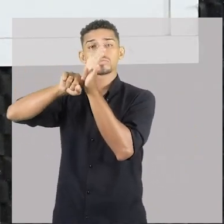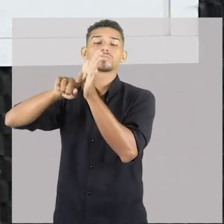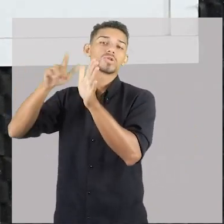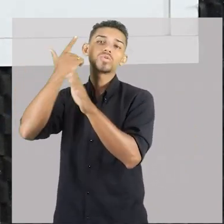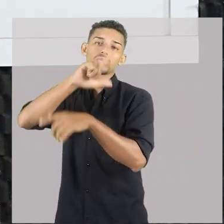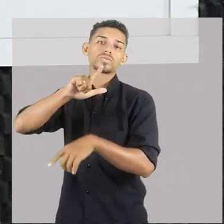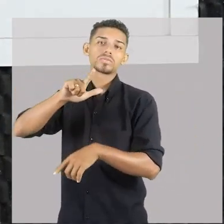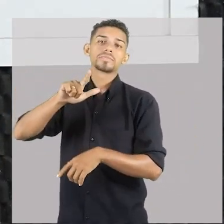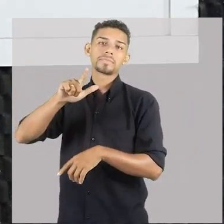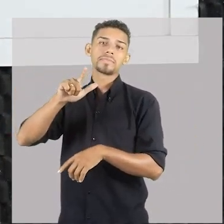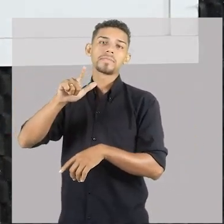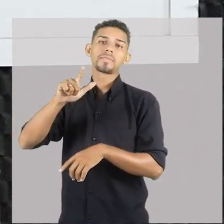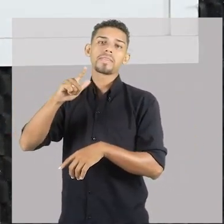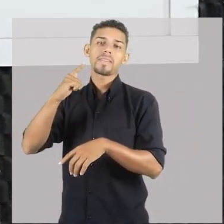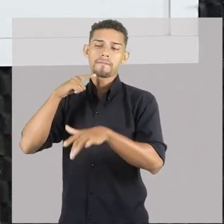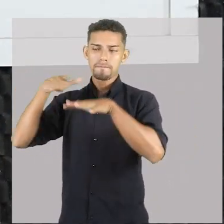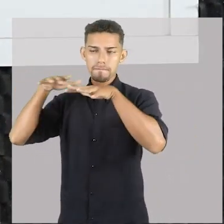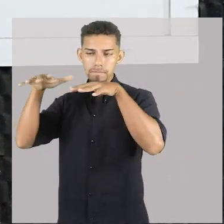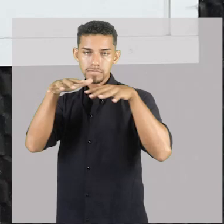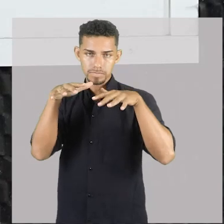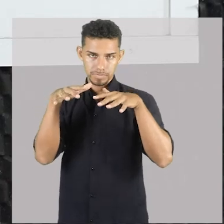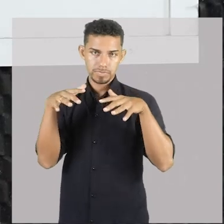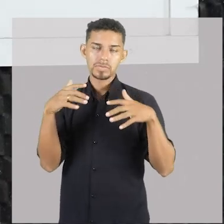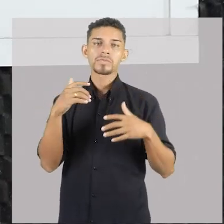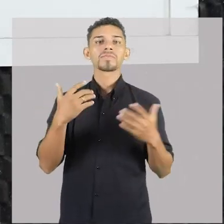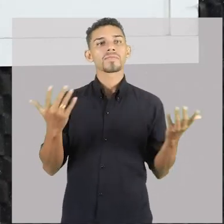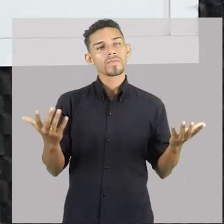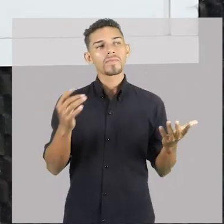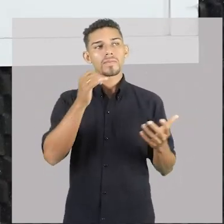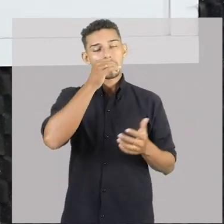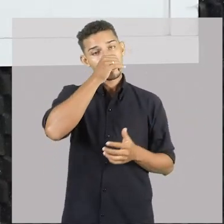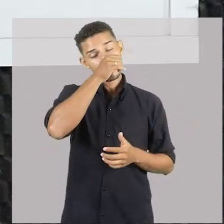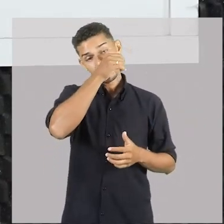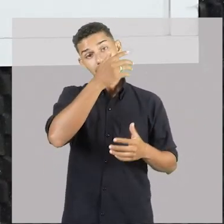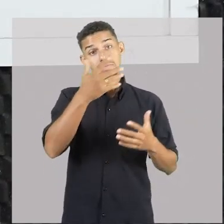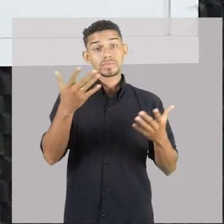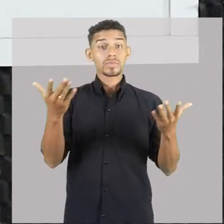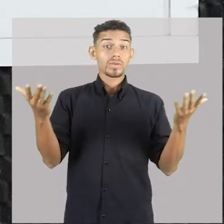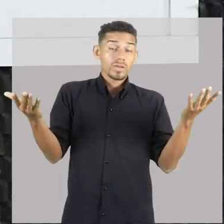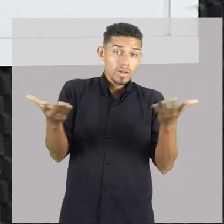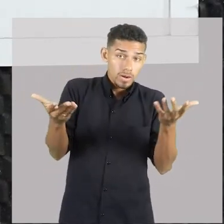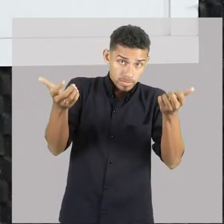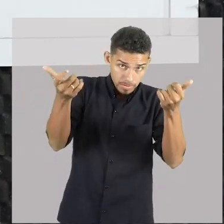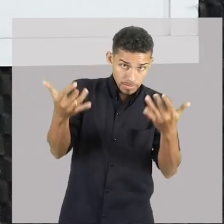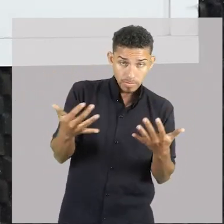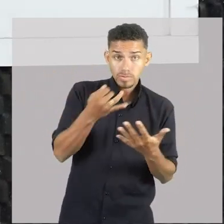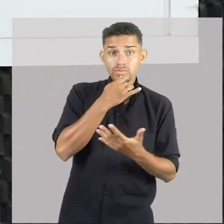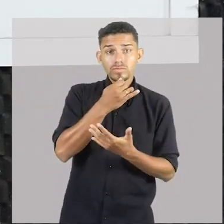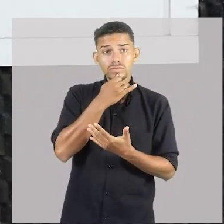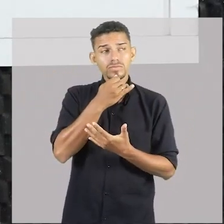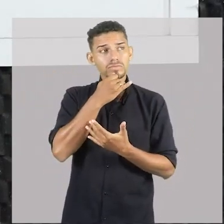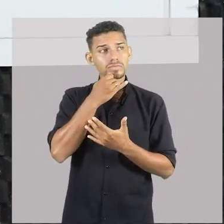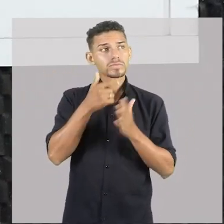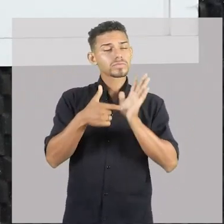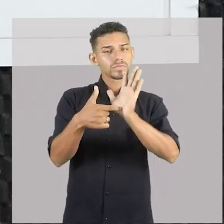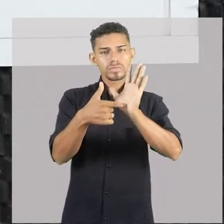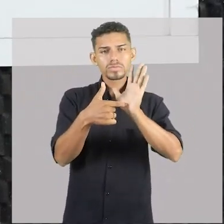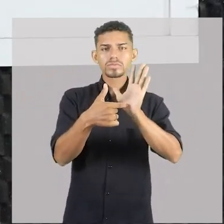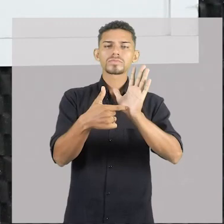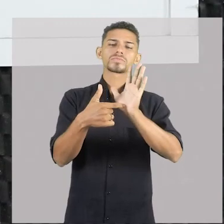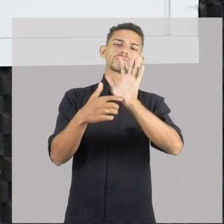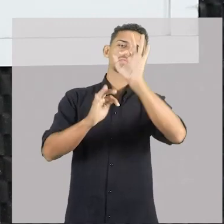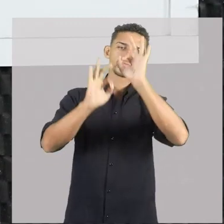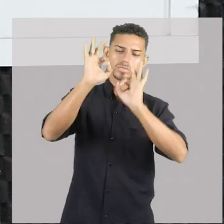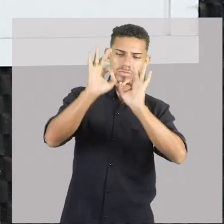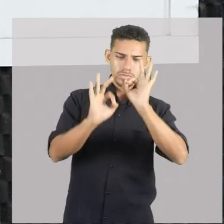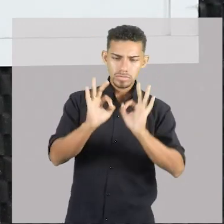elétrons. Ó, aqui para dar um exemplo ilustrativo, está esquematizado